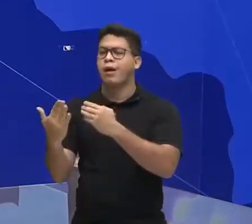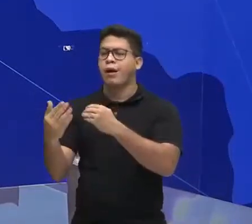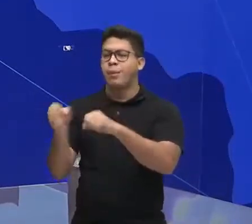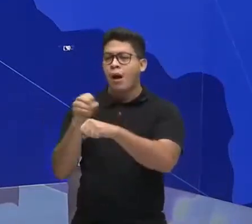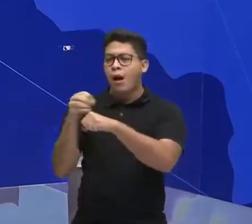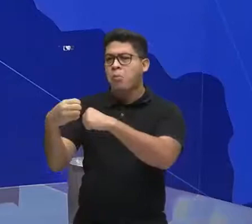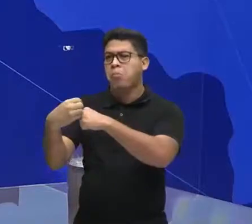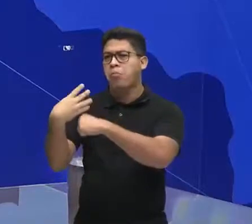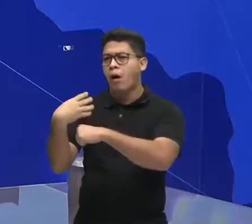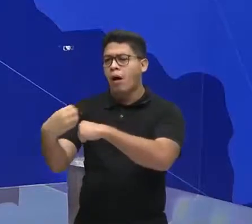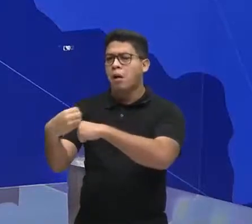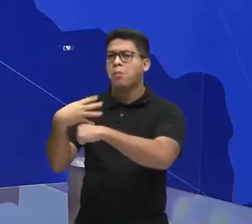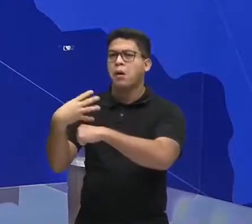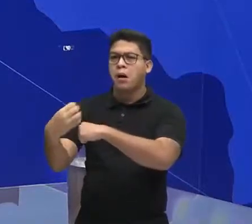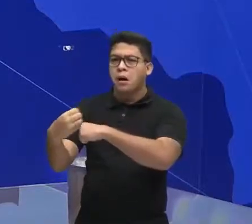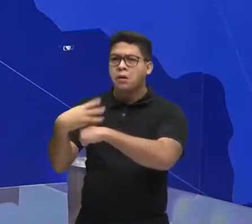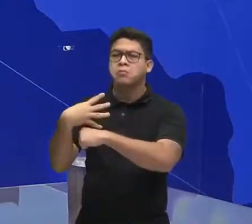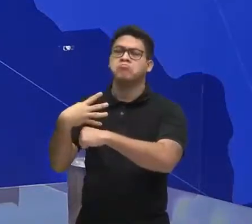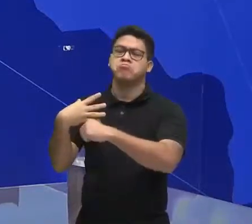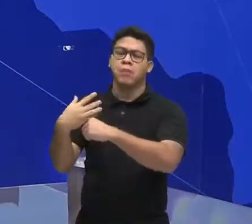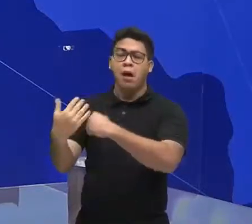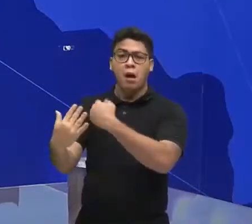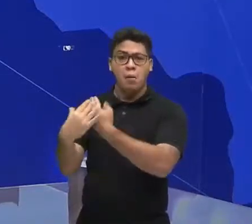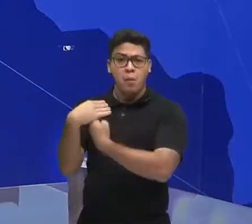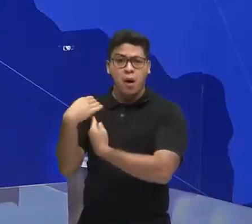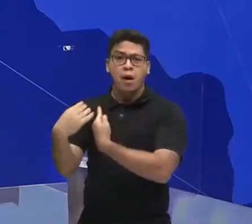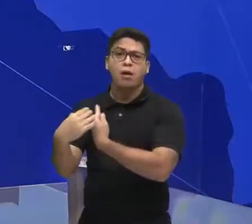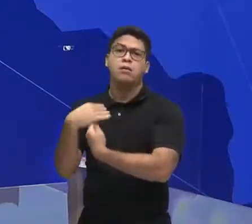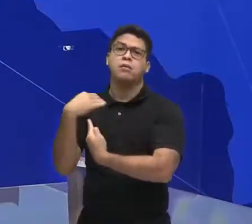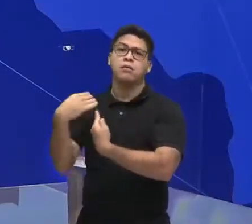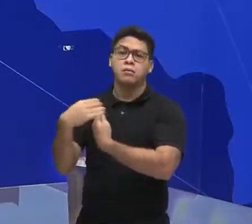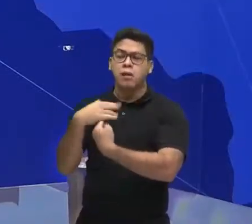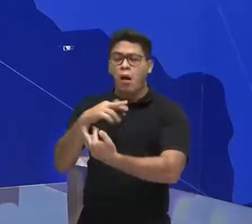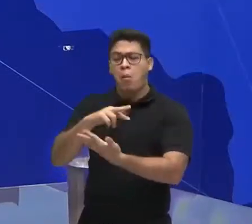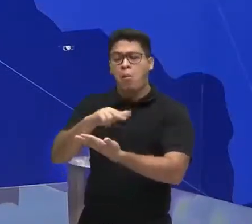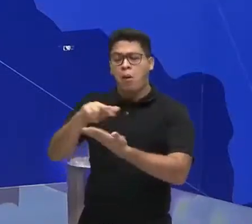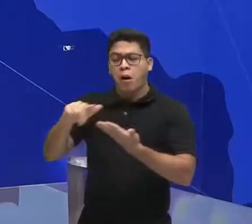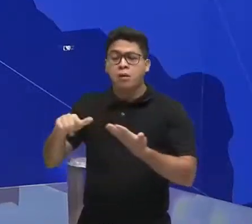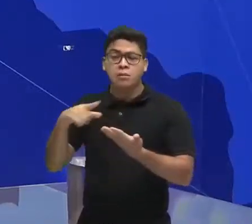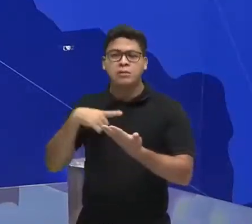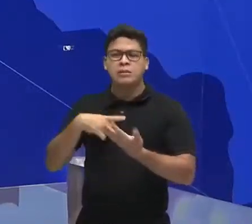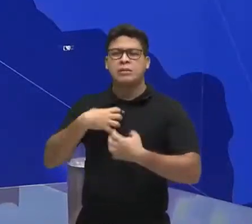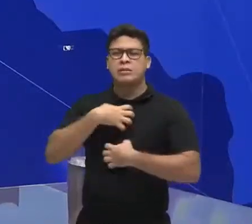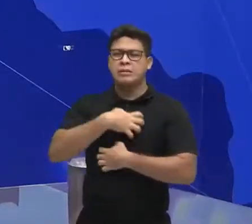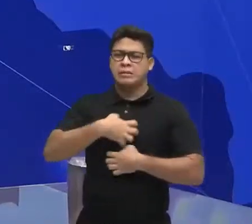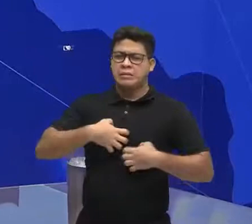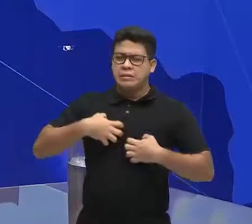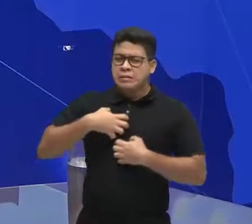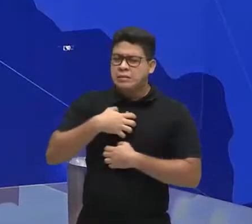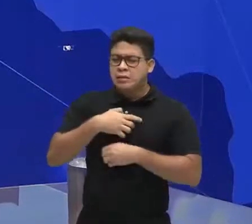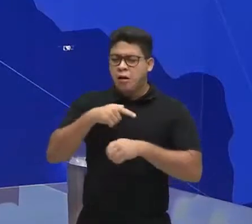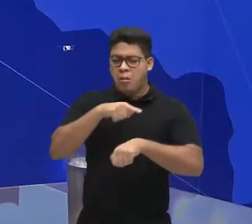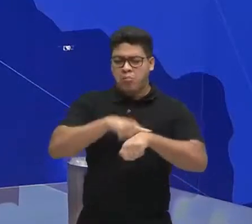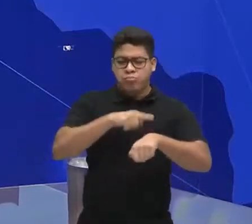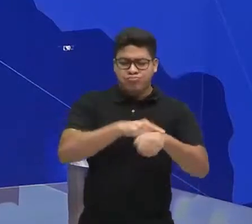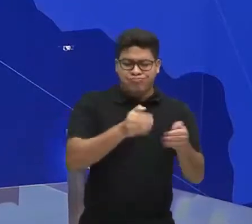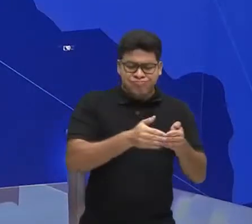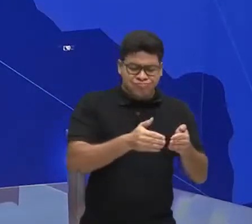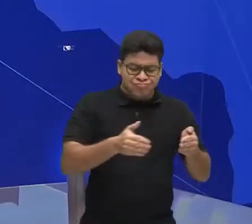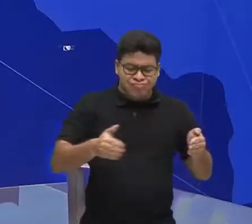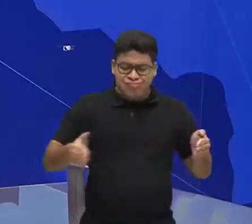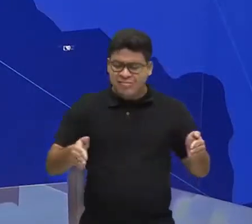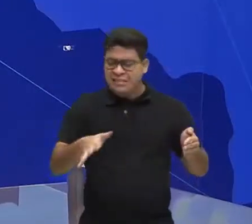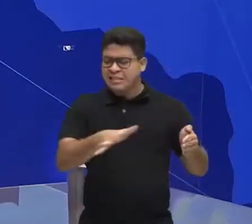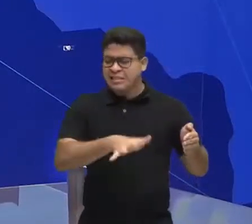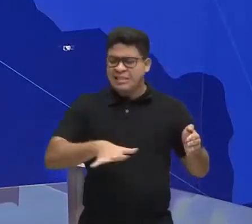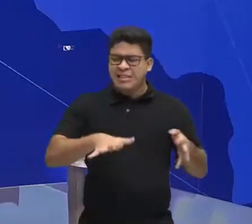nesse momento de maior aflição, nesse estopim de sentimento onde a gente está sentindo uma angústia muito pesada, onde as coisas estão muito